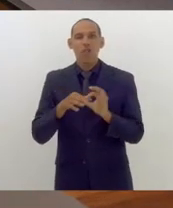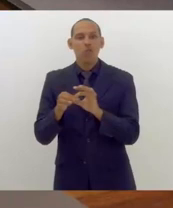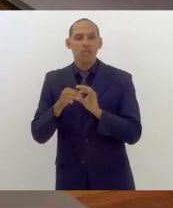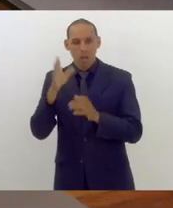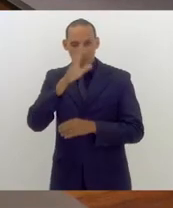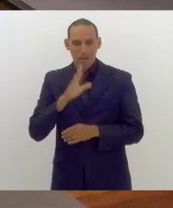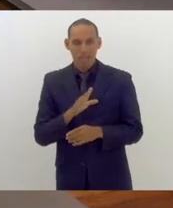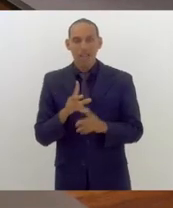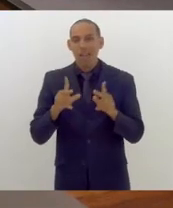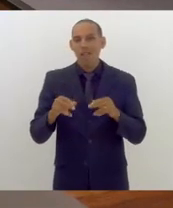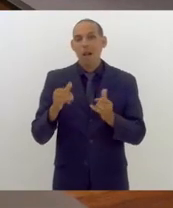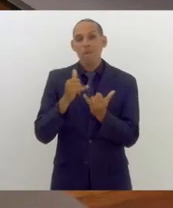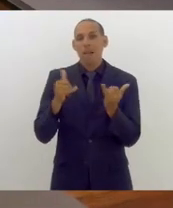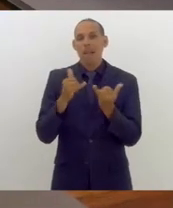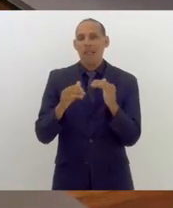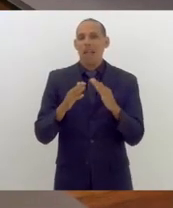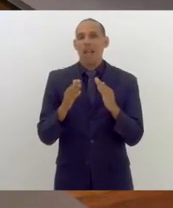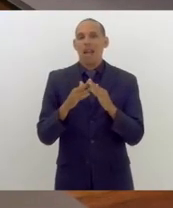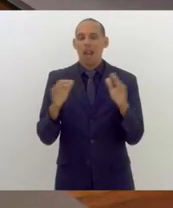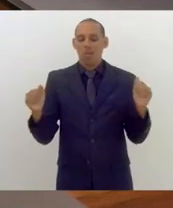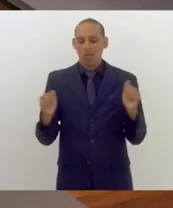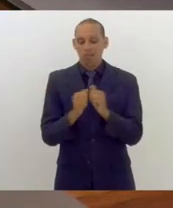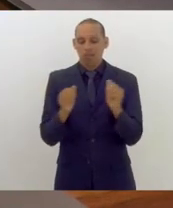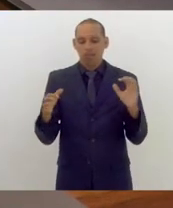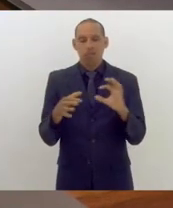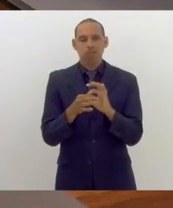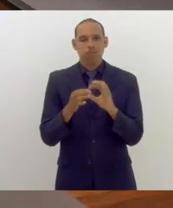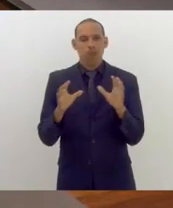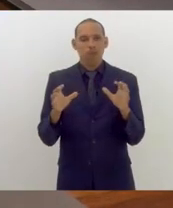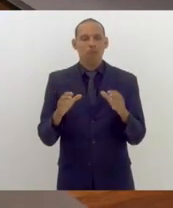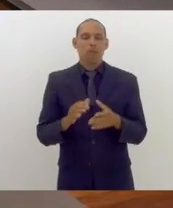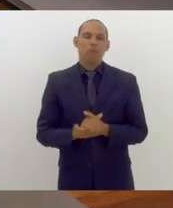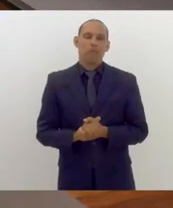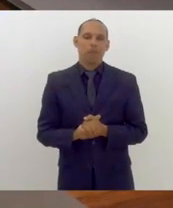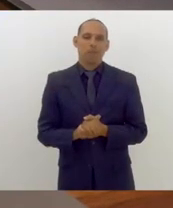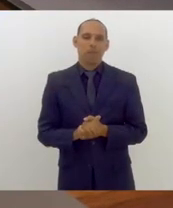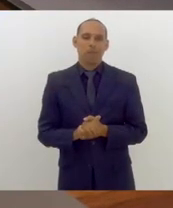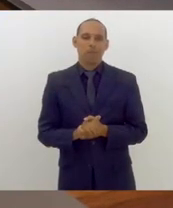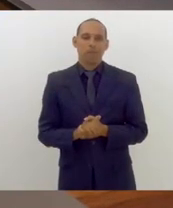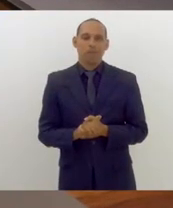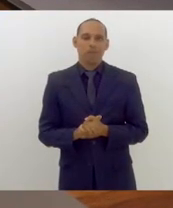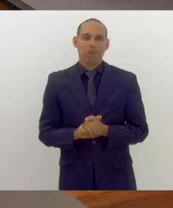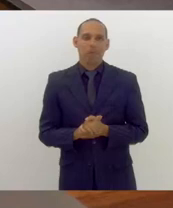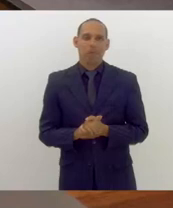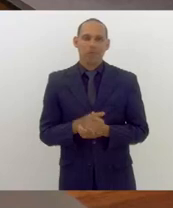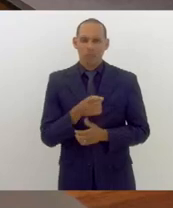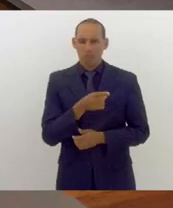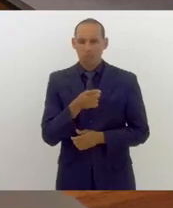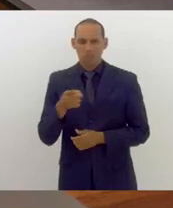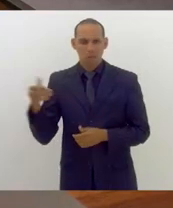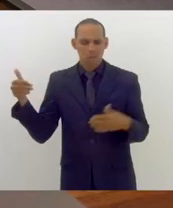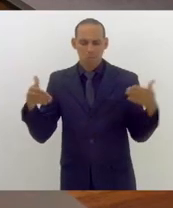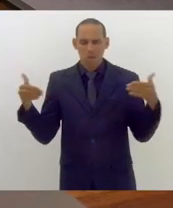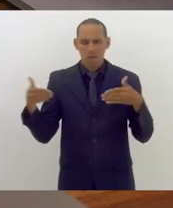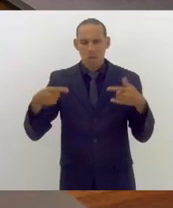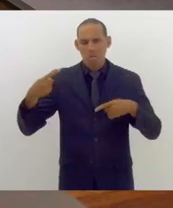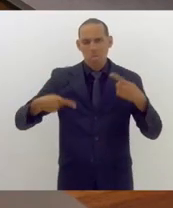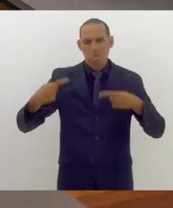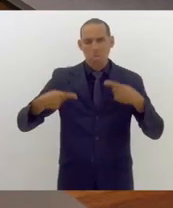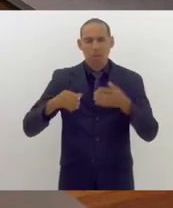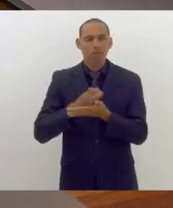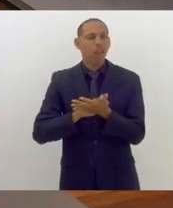Dar metade dessa casa que todos eles vieram na sem discussão aqui política